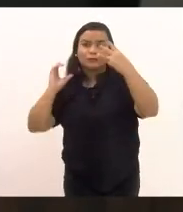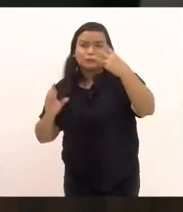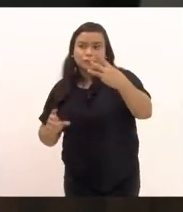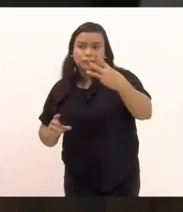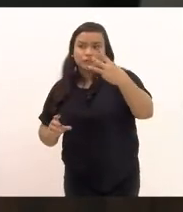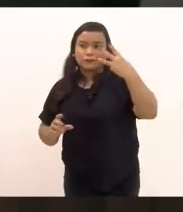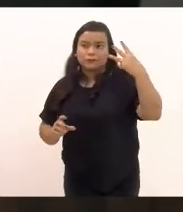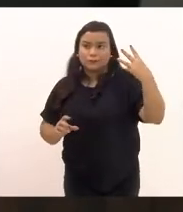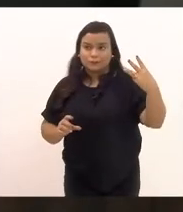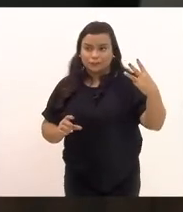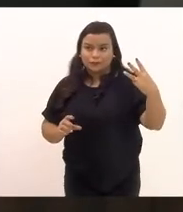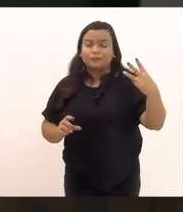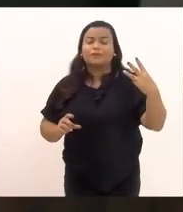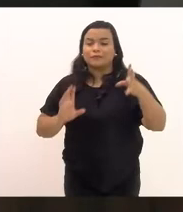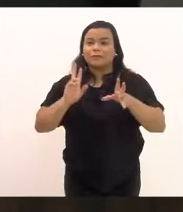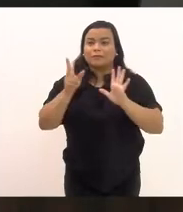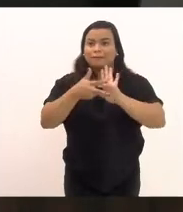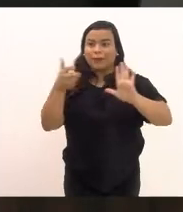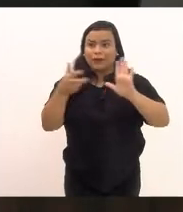33º veto da pauta,